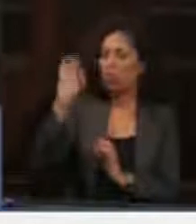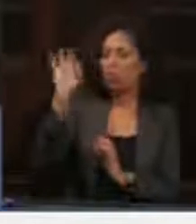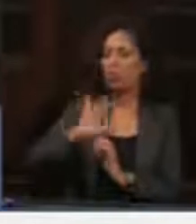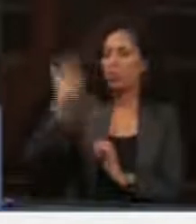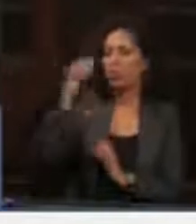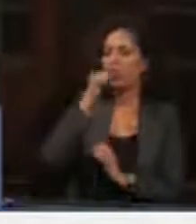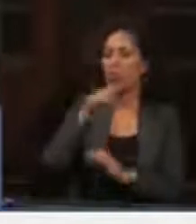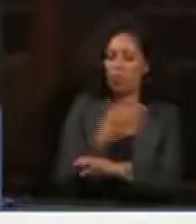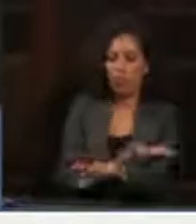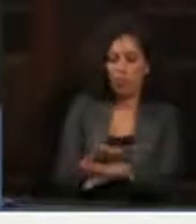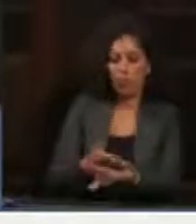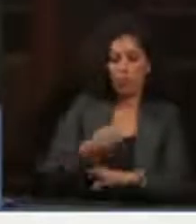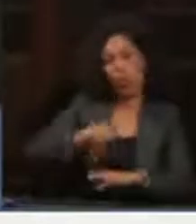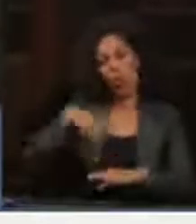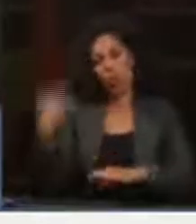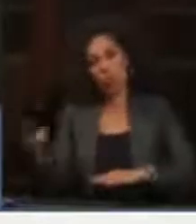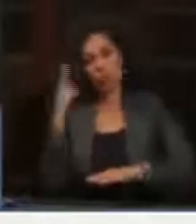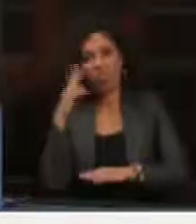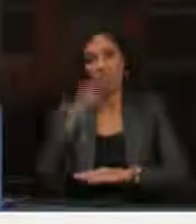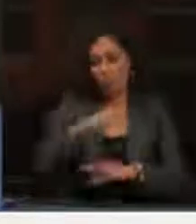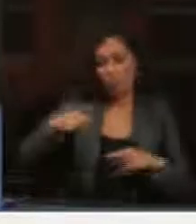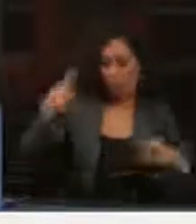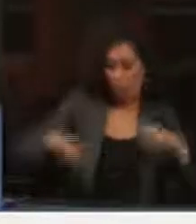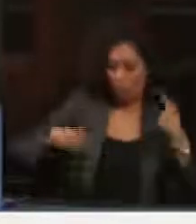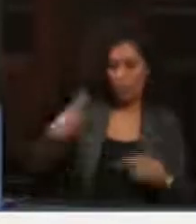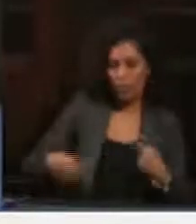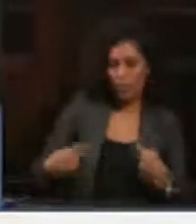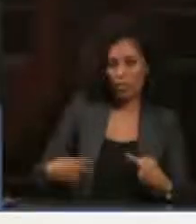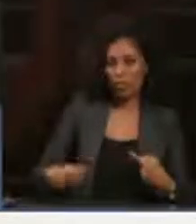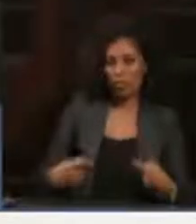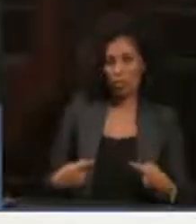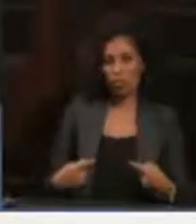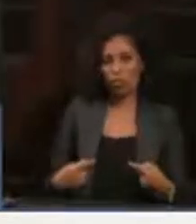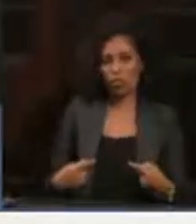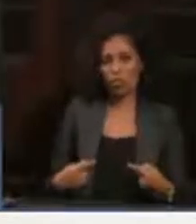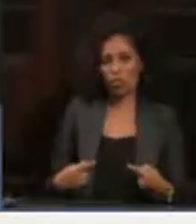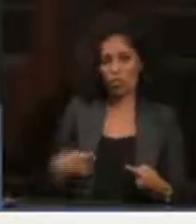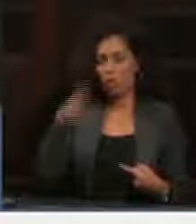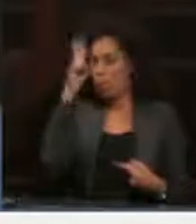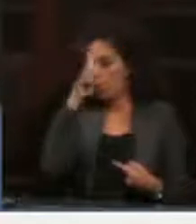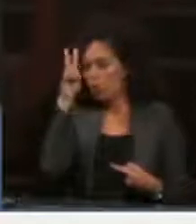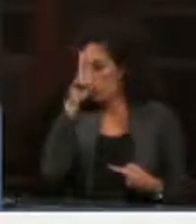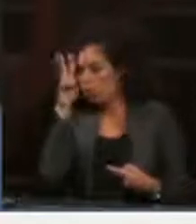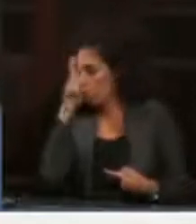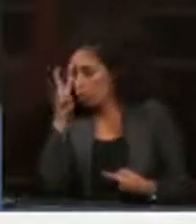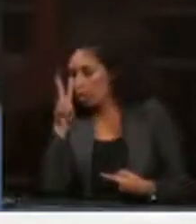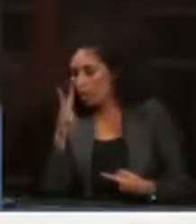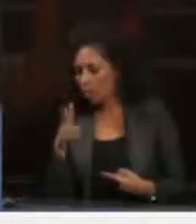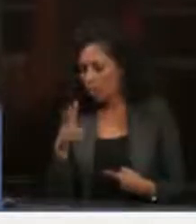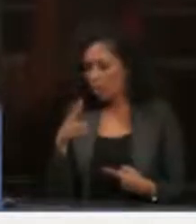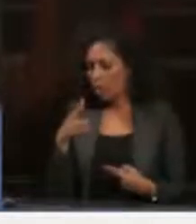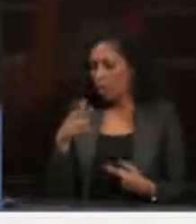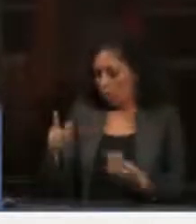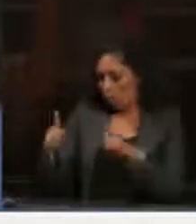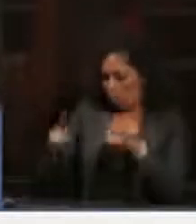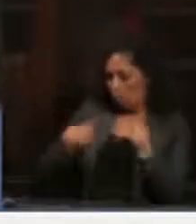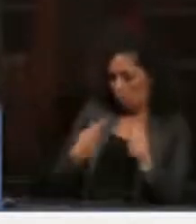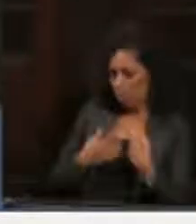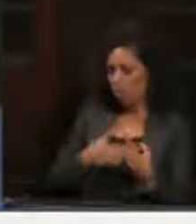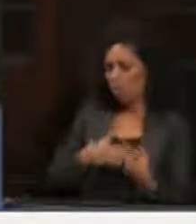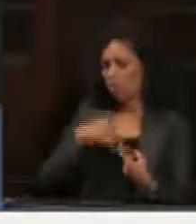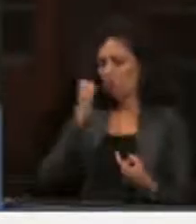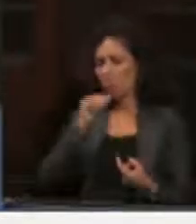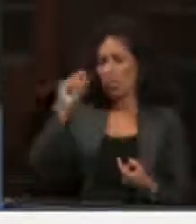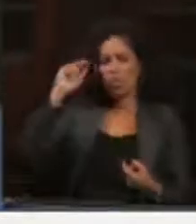a gente olha para essa política aqui, esse lugar aqui, que historicamente foi negado a nós, mulheres